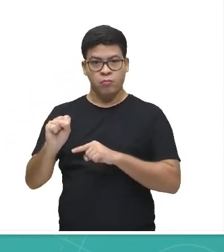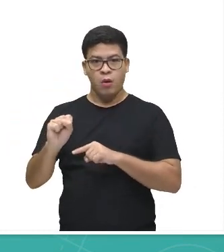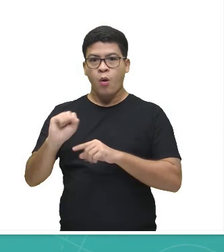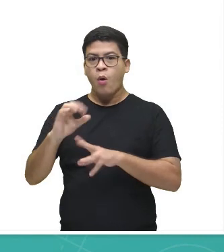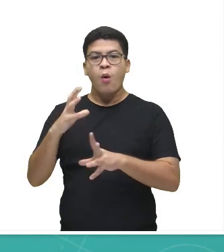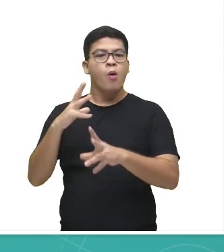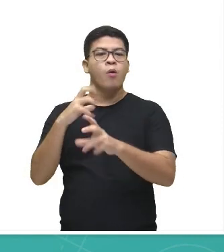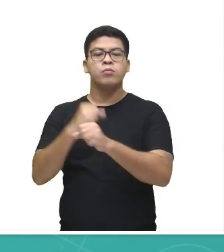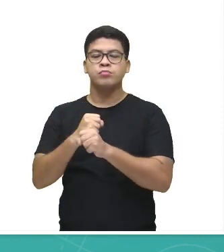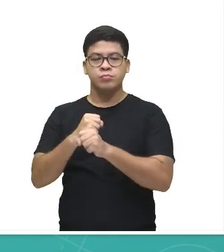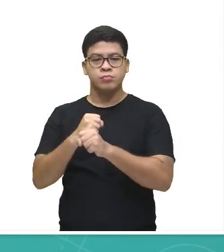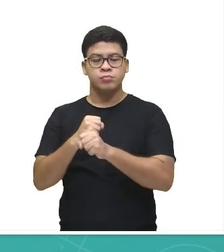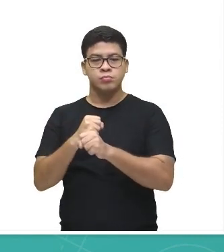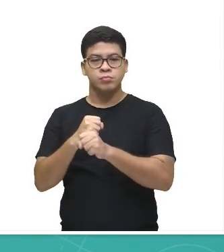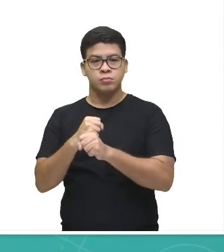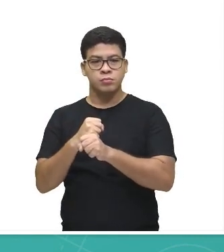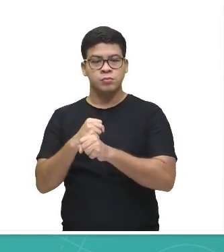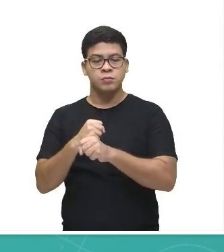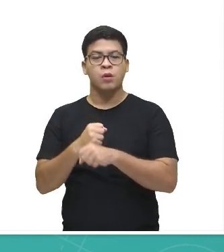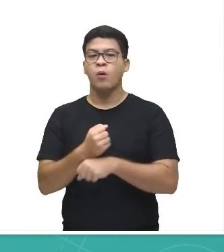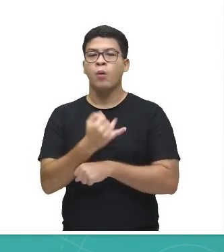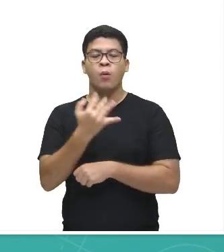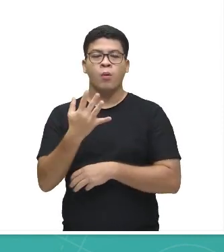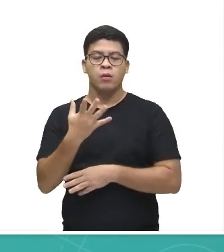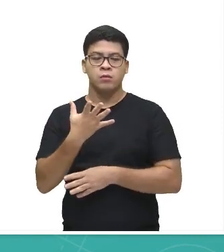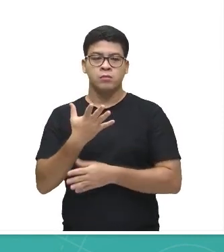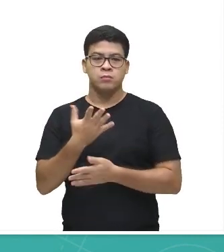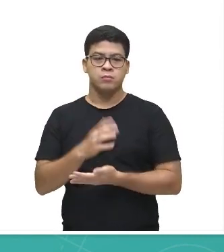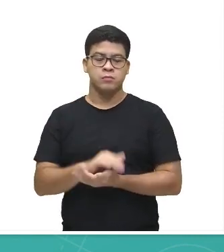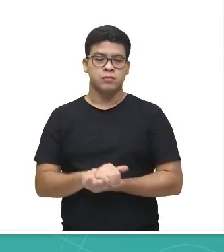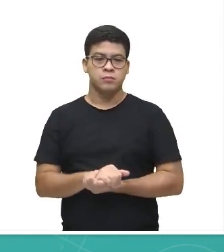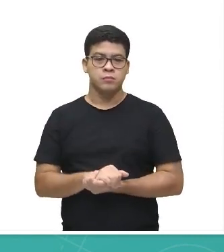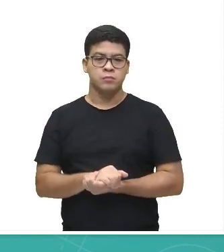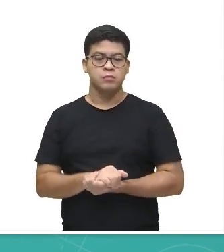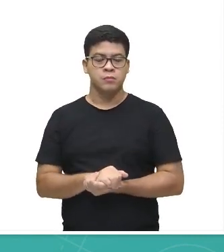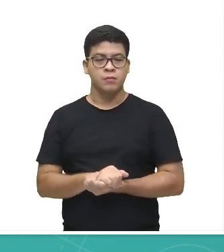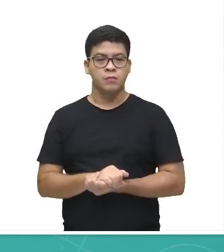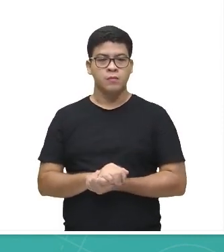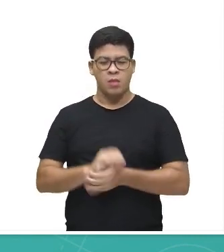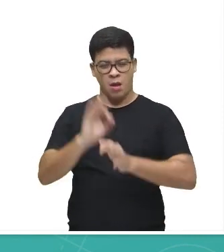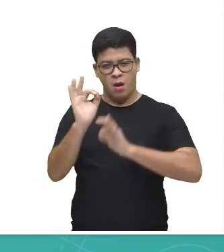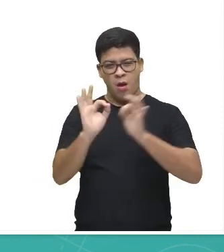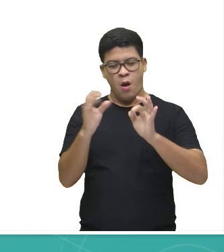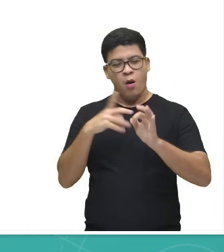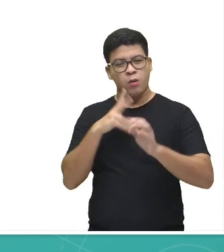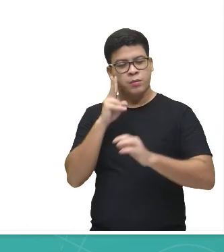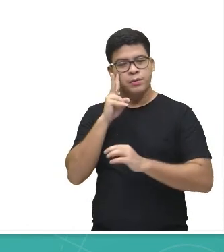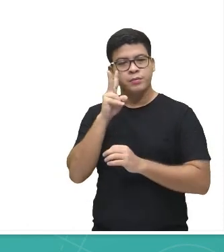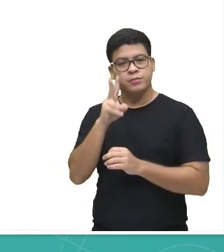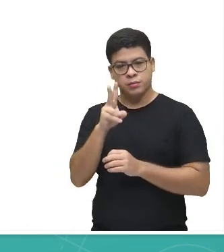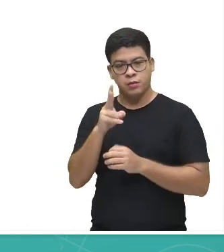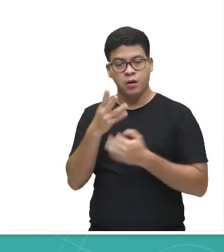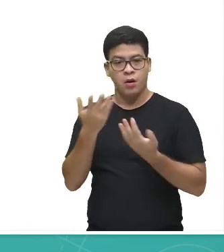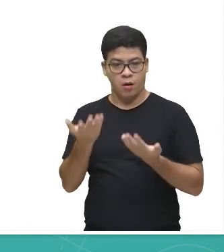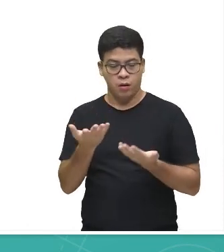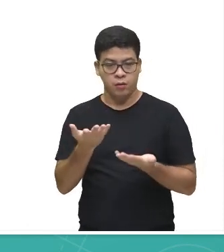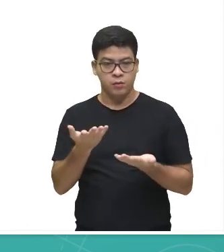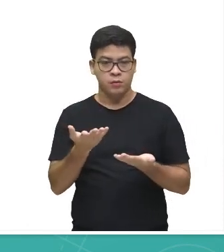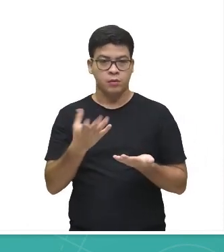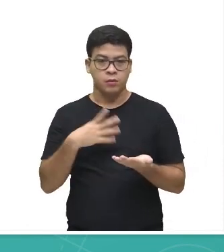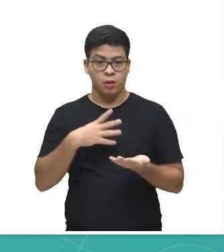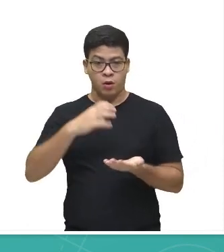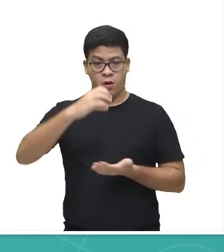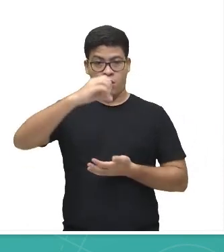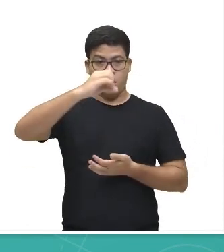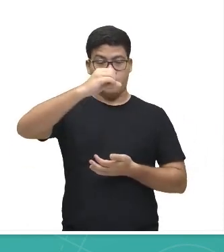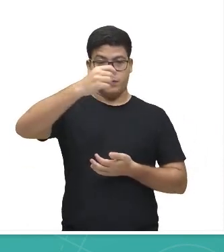ficar montado dessa forma, tá? Esse é o nosso algoritmo da subtração. Então, o